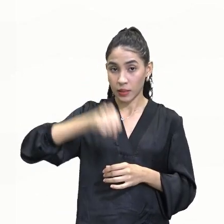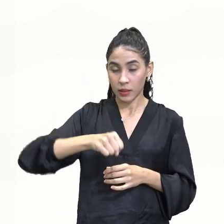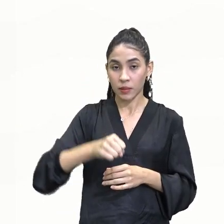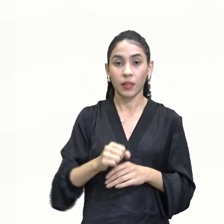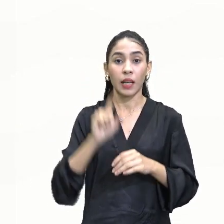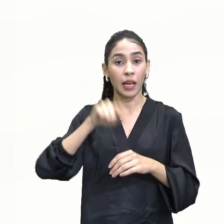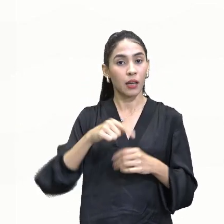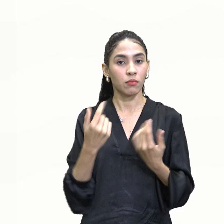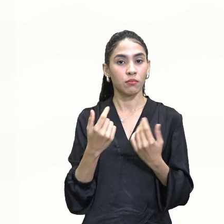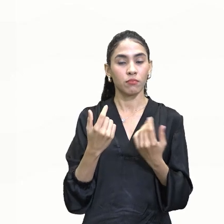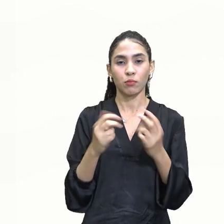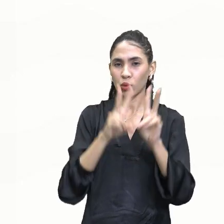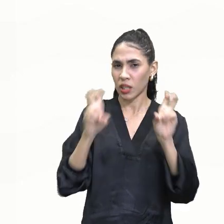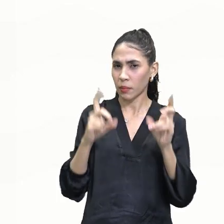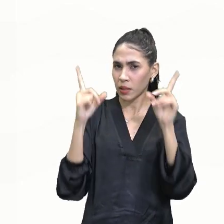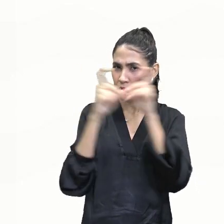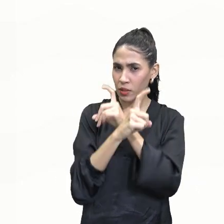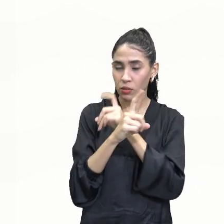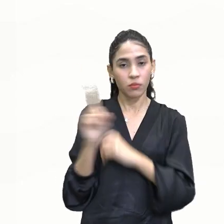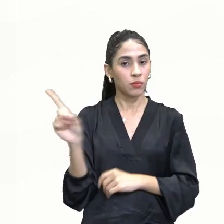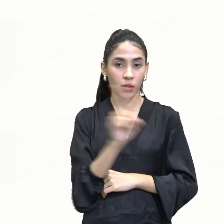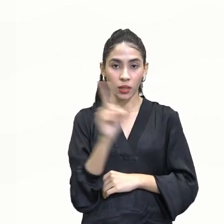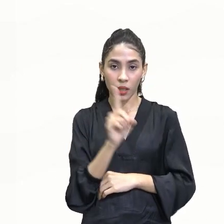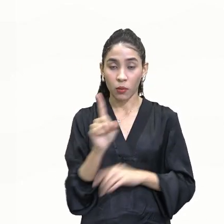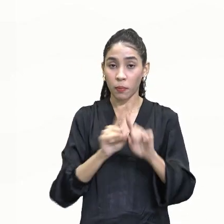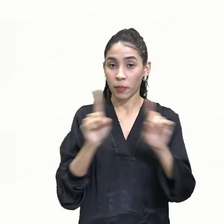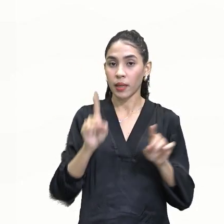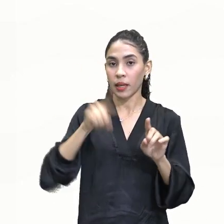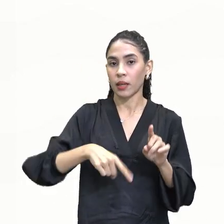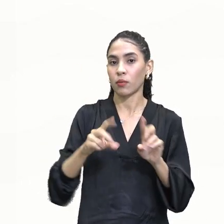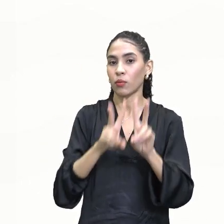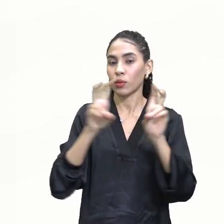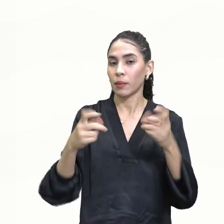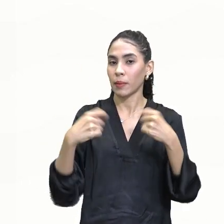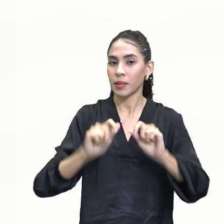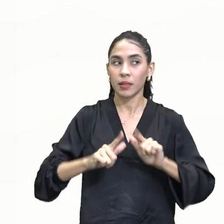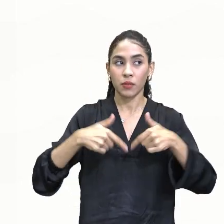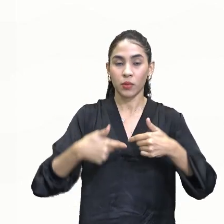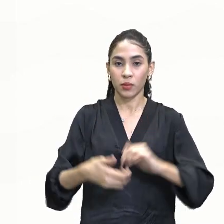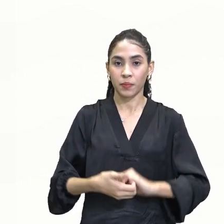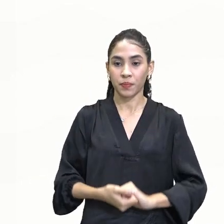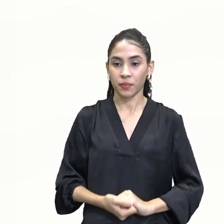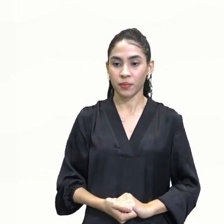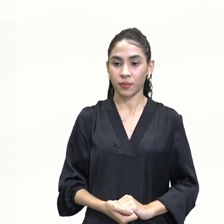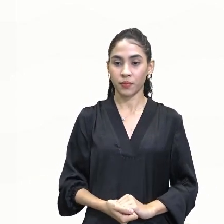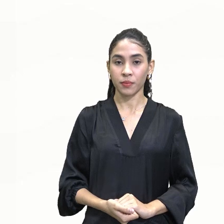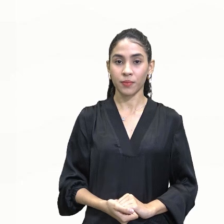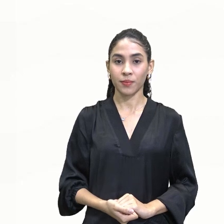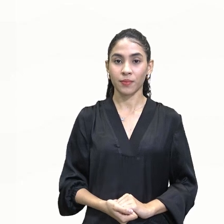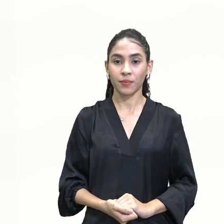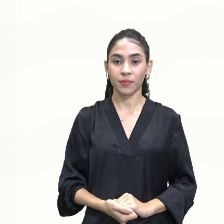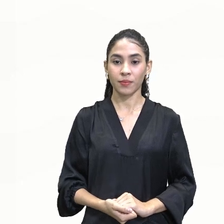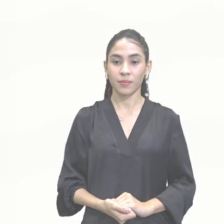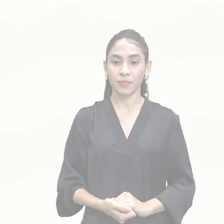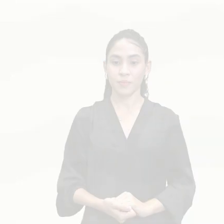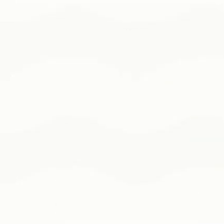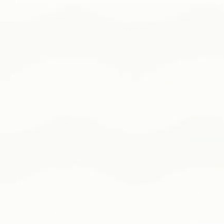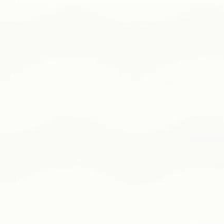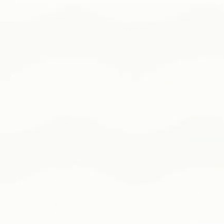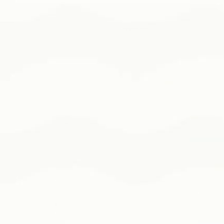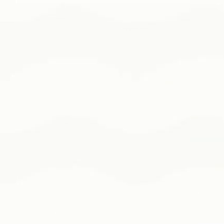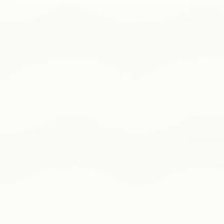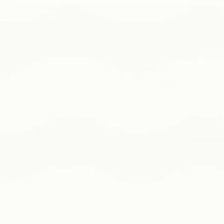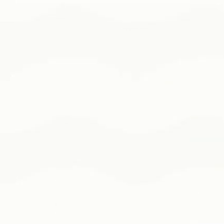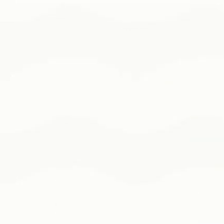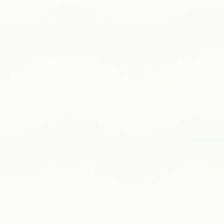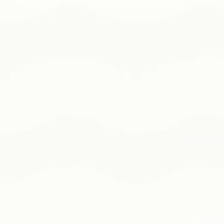um assunto difícil? Eu vou dizer para você que não, mas é um assunto que requer dedicação. que requer tempo de estudo, tudo bem?